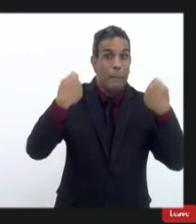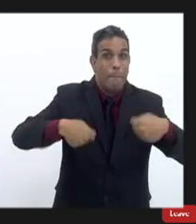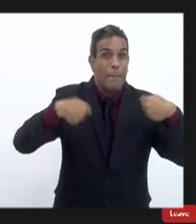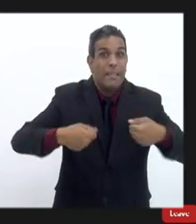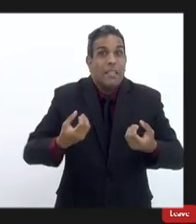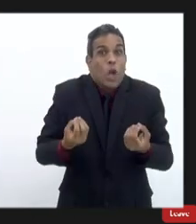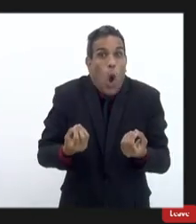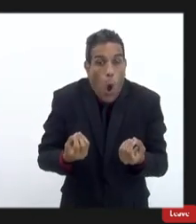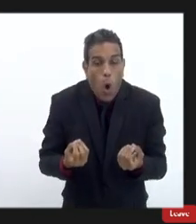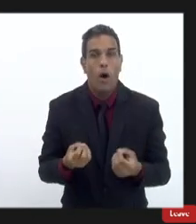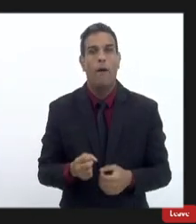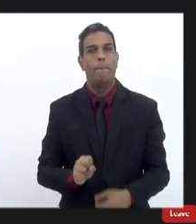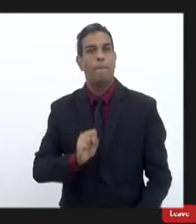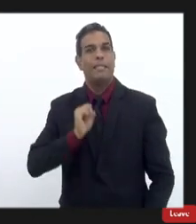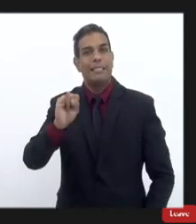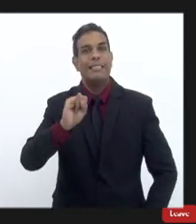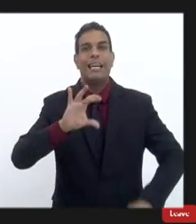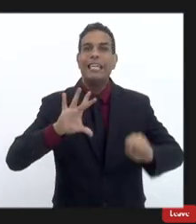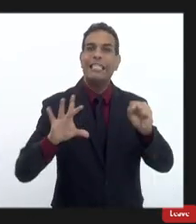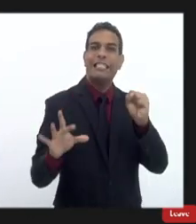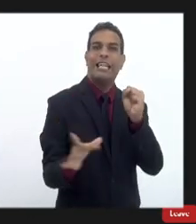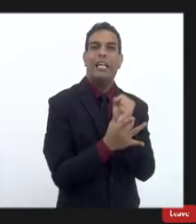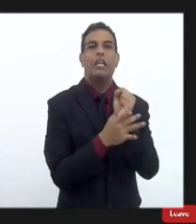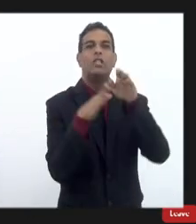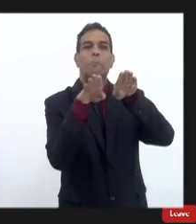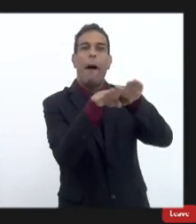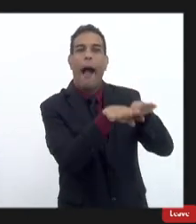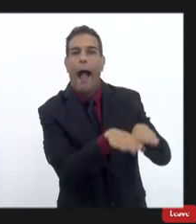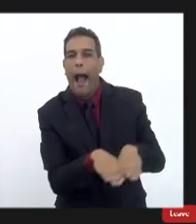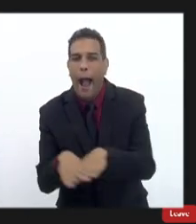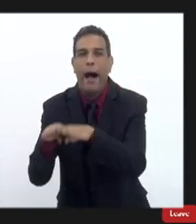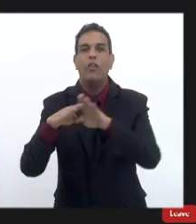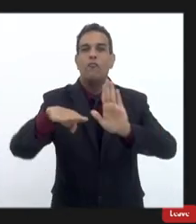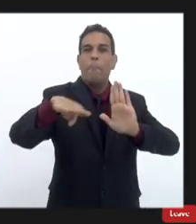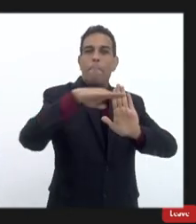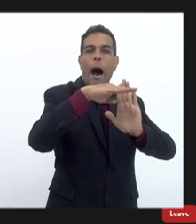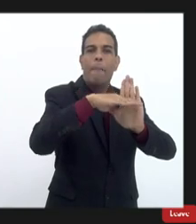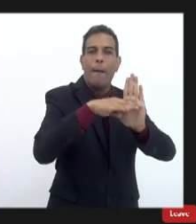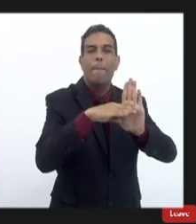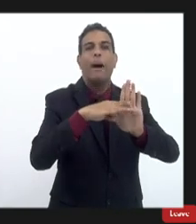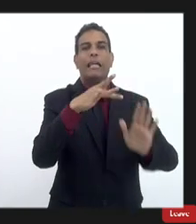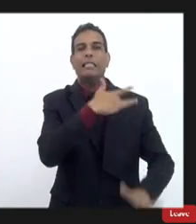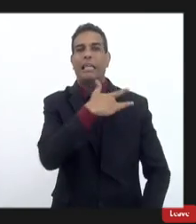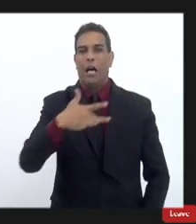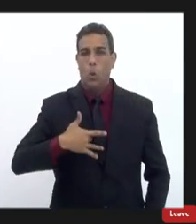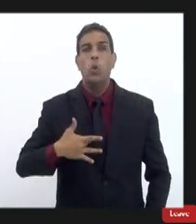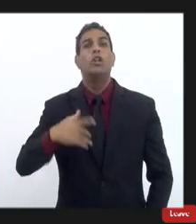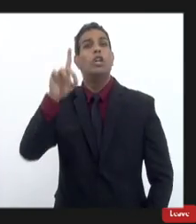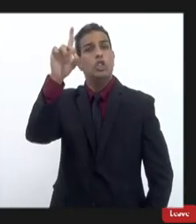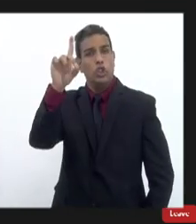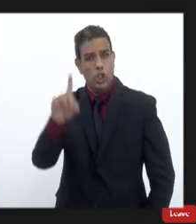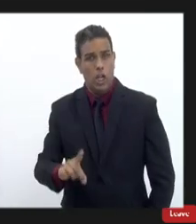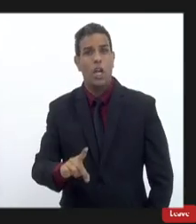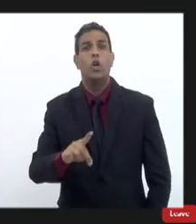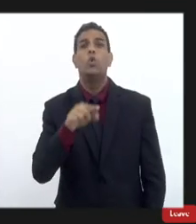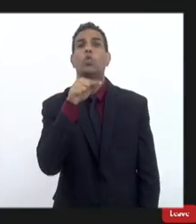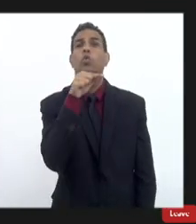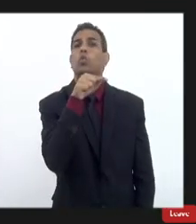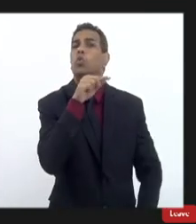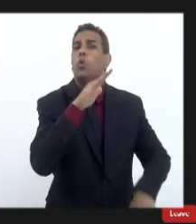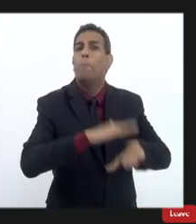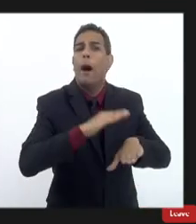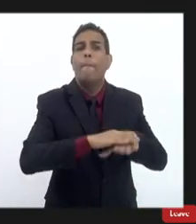ocorrer após a garantia de todos os protocolos sanitários, a fim de assegurar o direito dos estudantes, né,